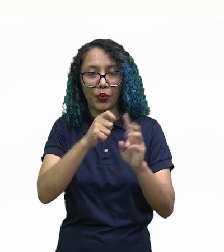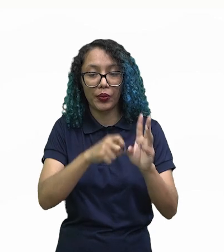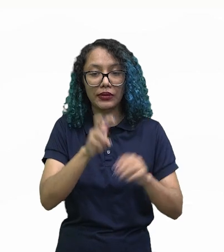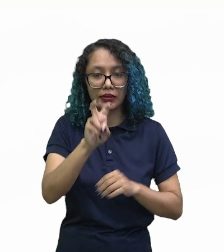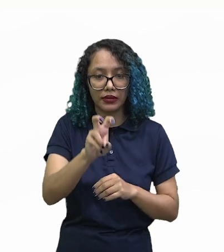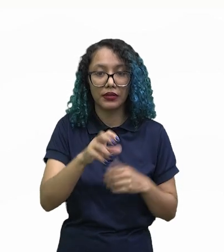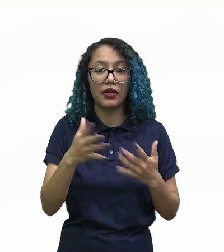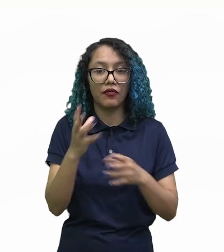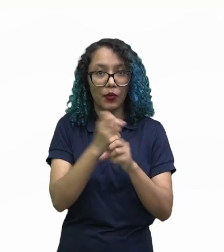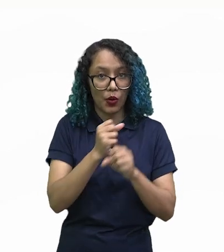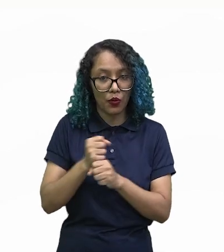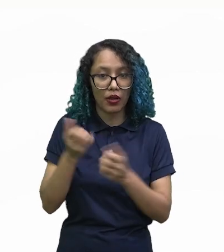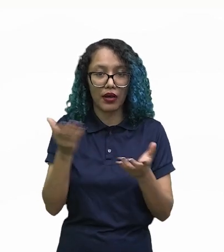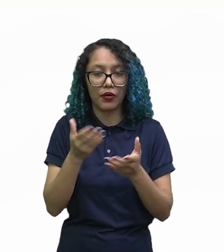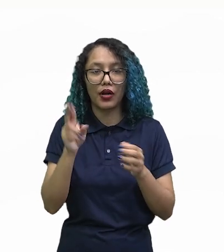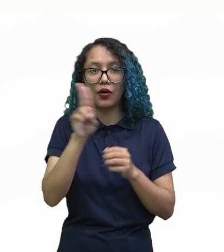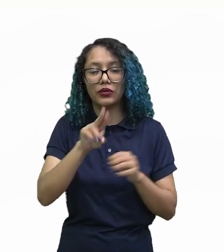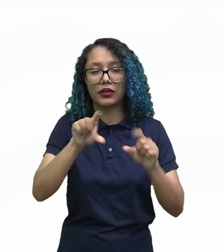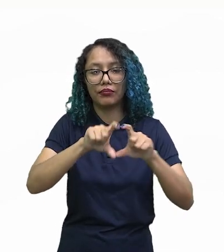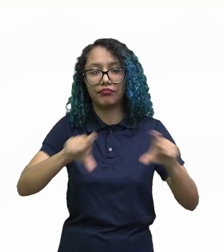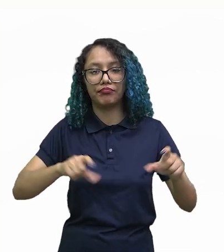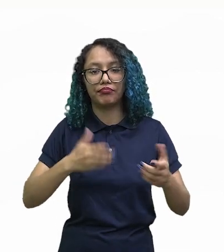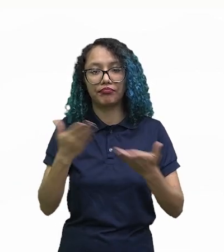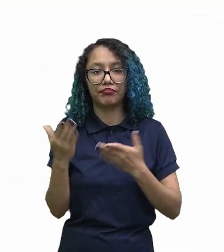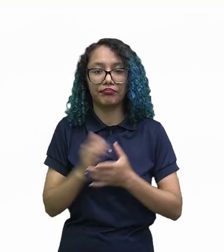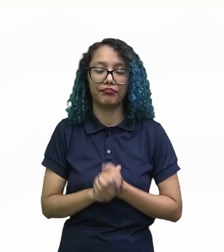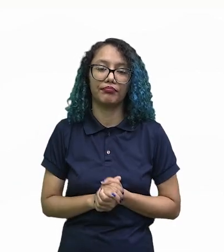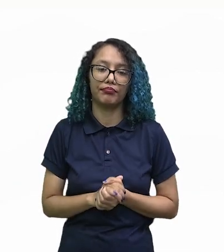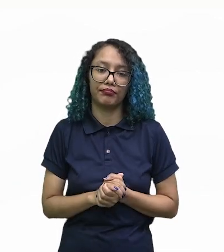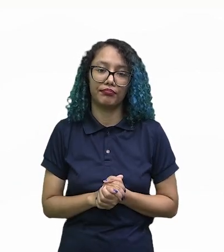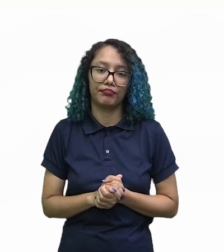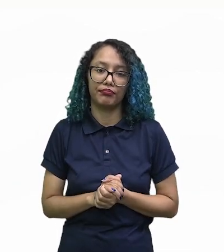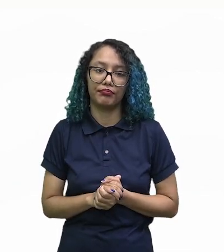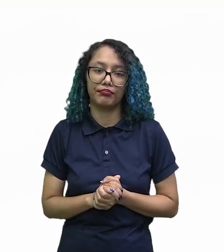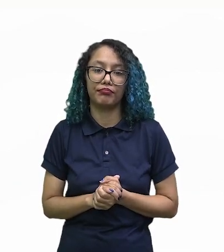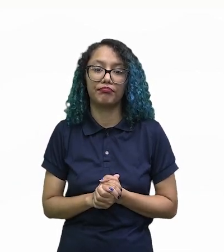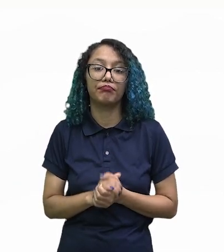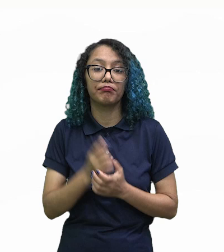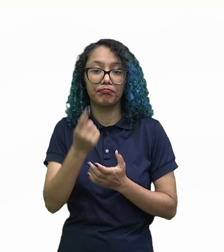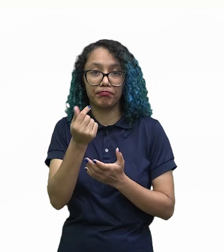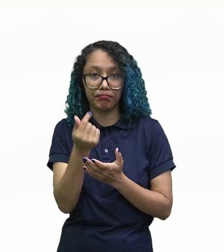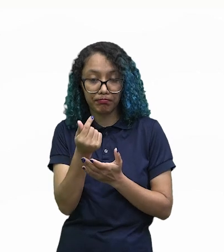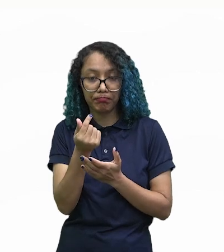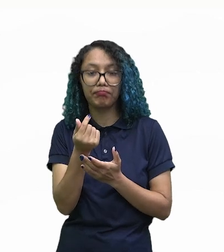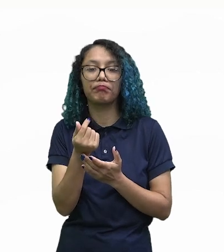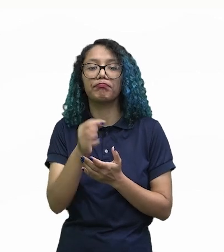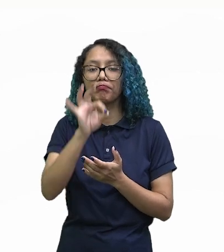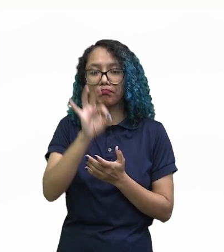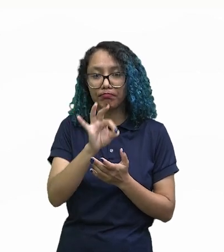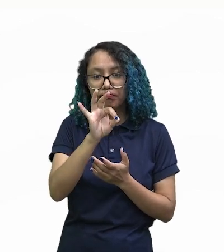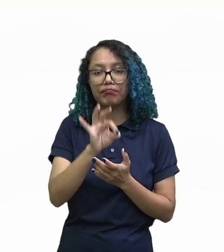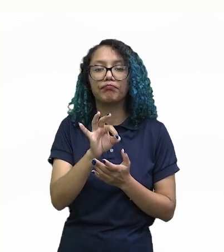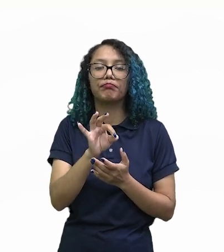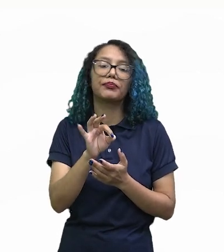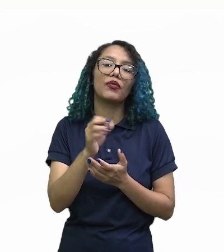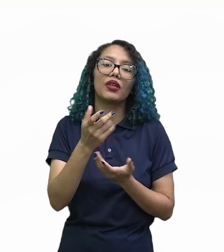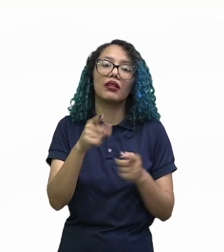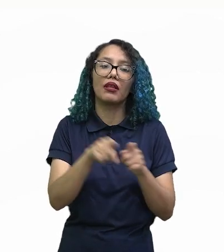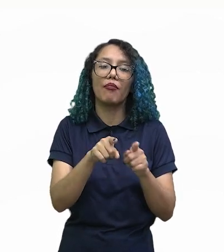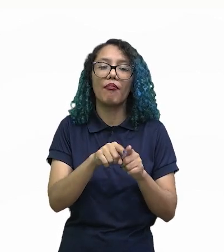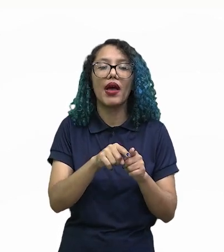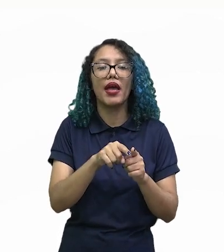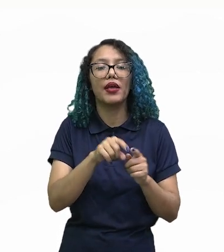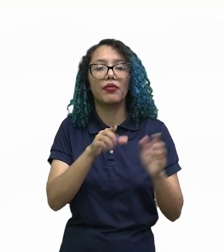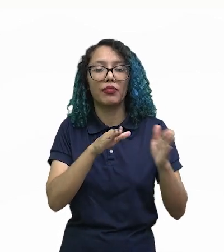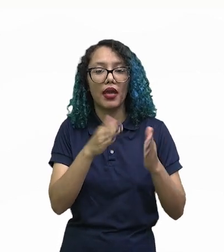simples, aplicando a fórmula, o valor, ali a taxa e o tempo. Resultado, R$ 80.